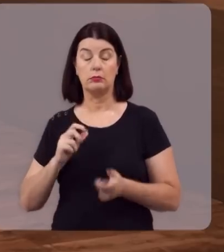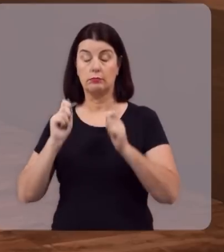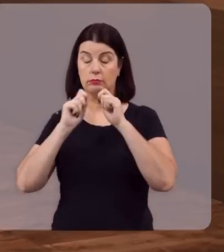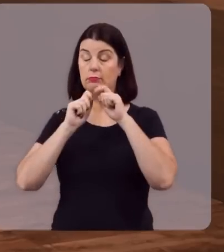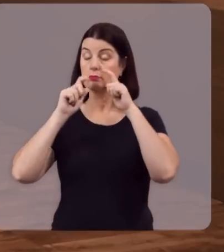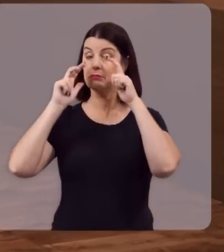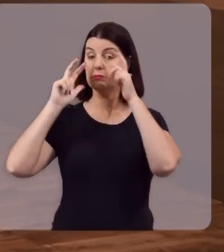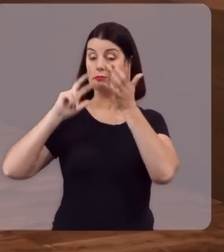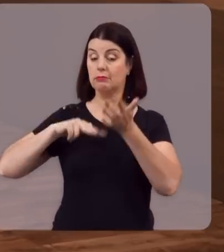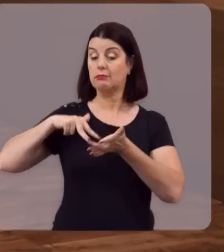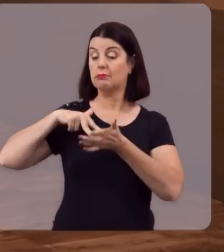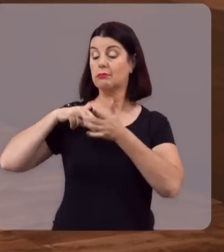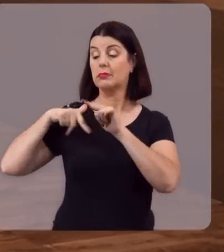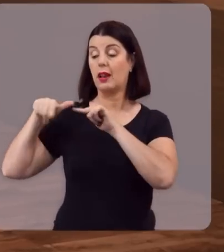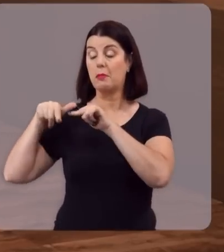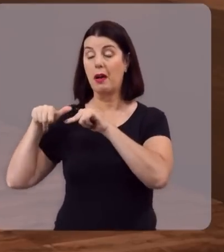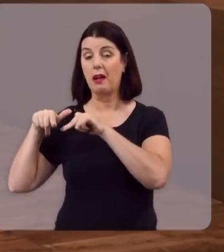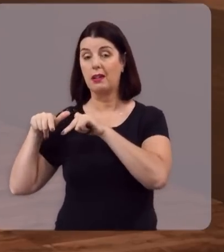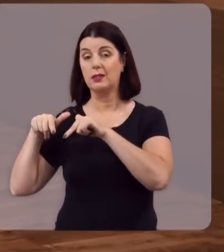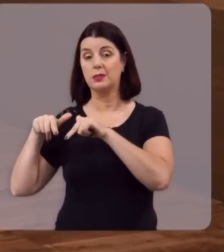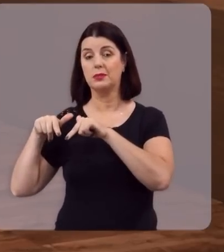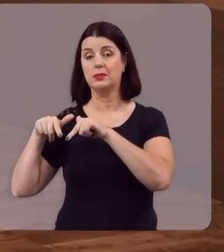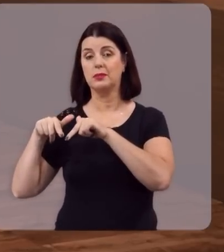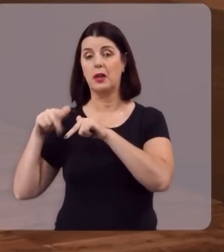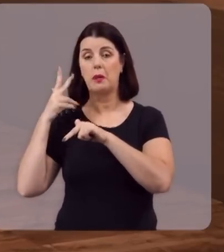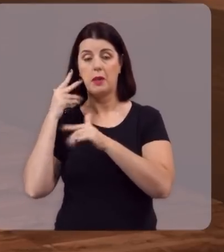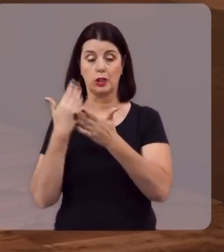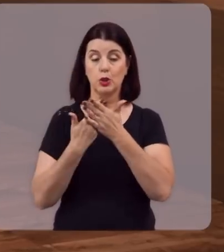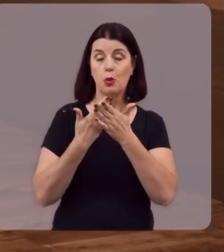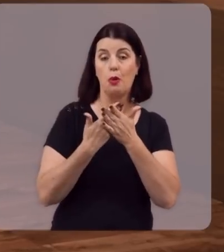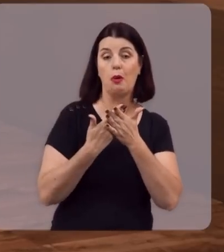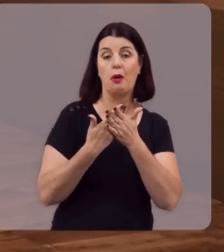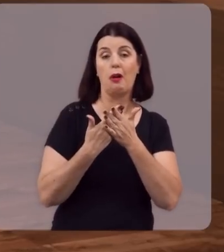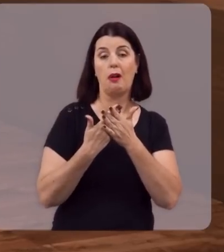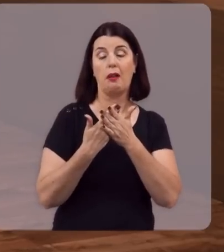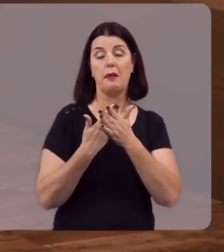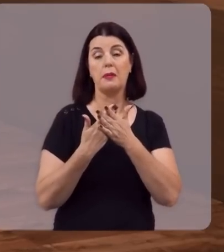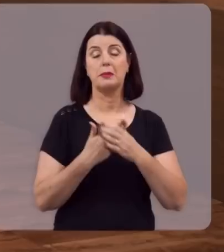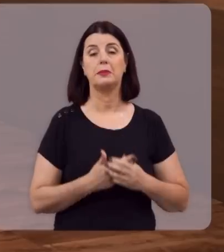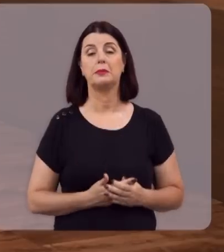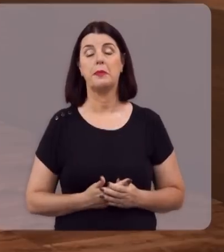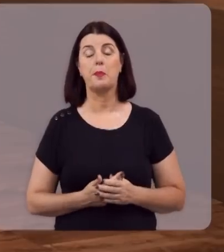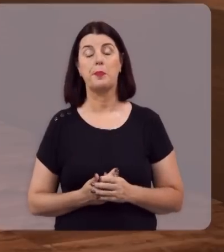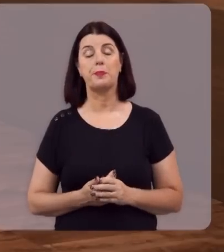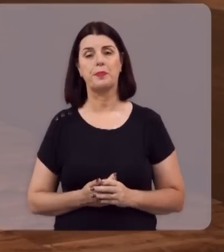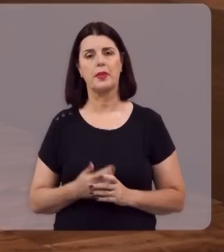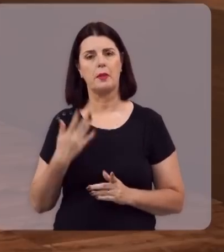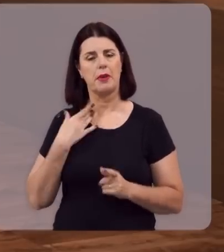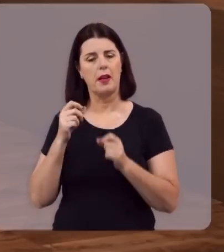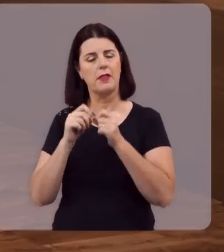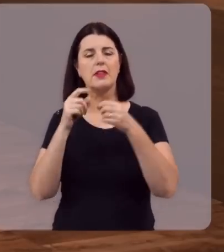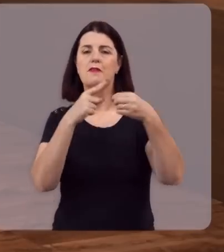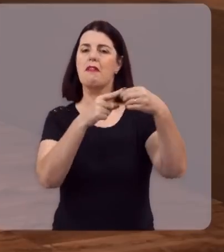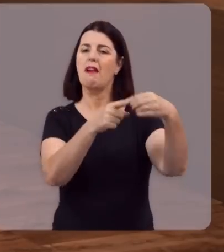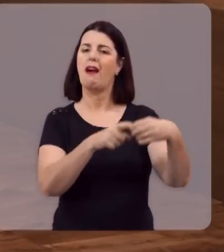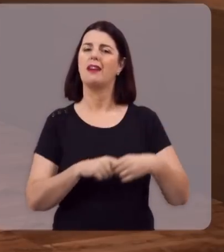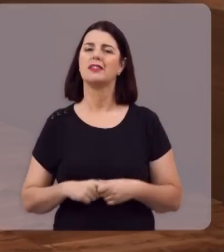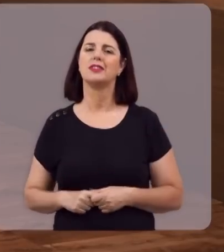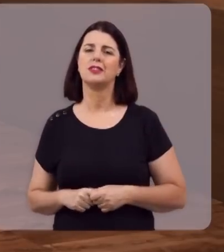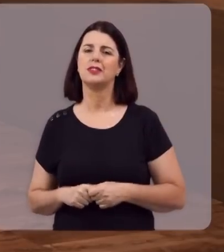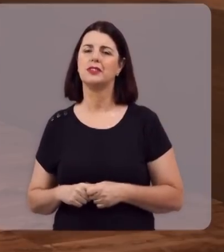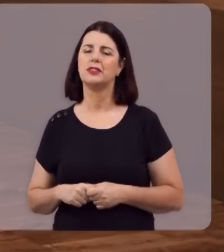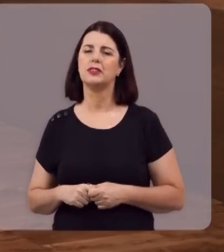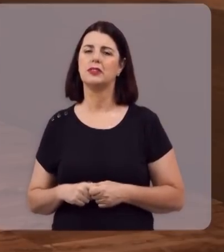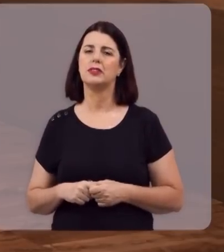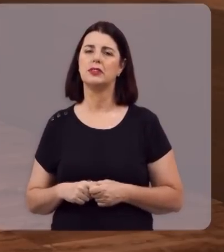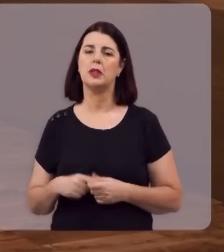levantamos para ir para o trabalho para ir para escola para fazer uma viagem